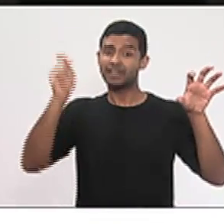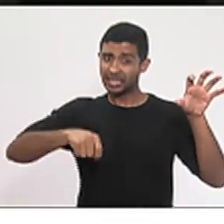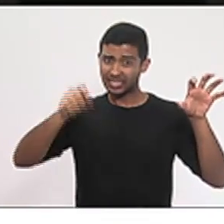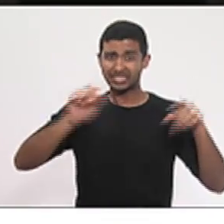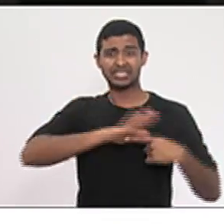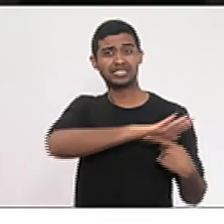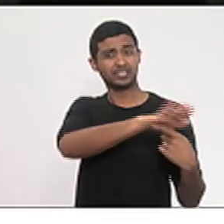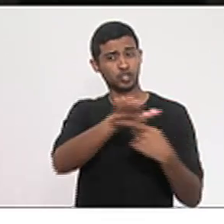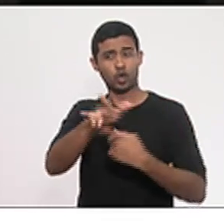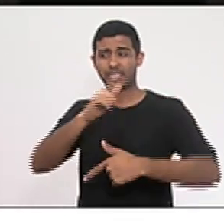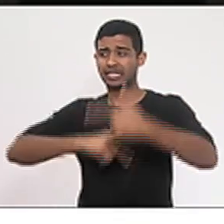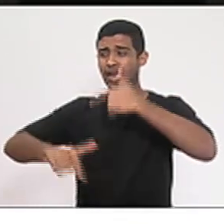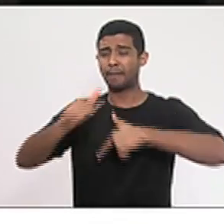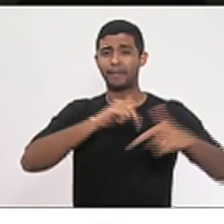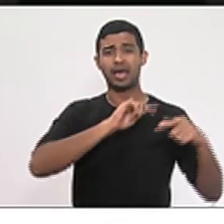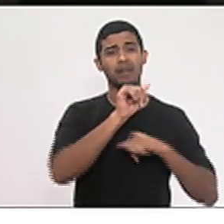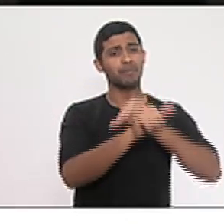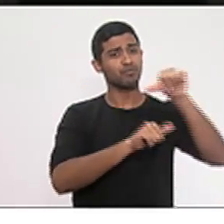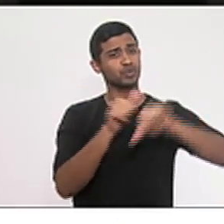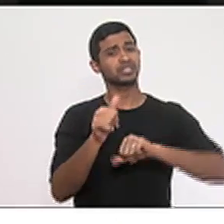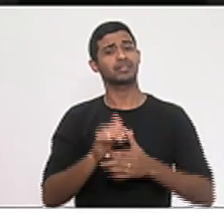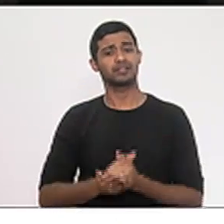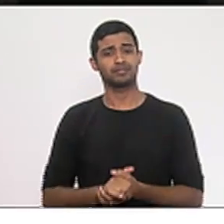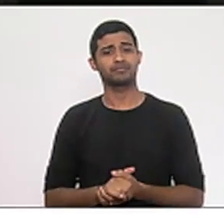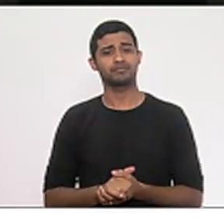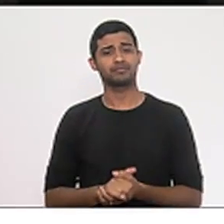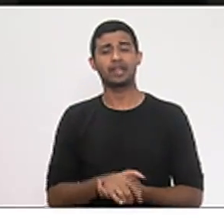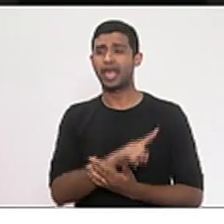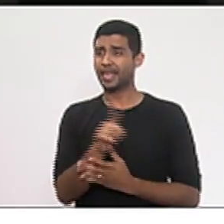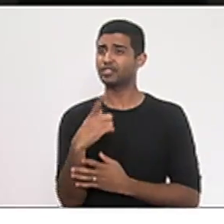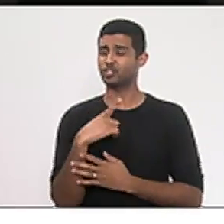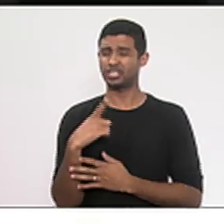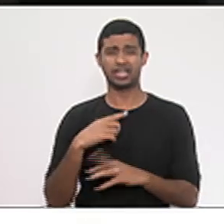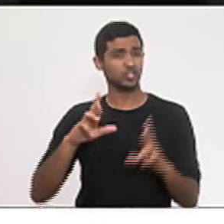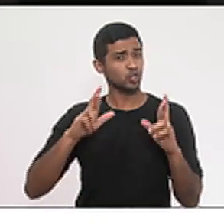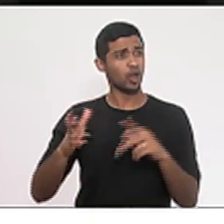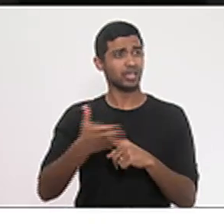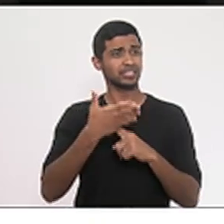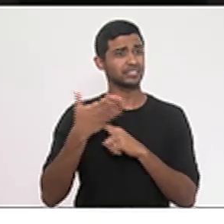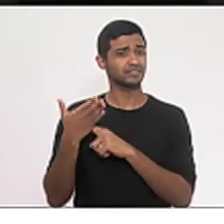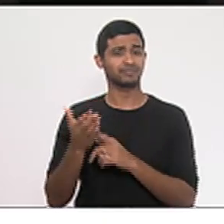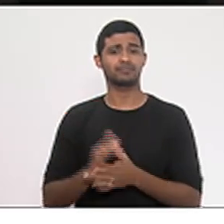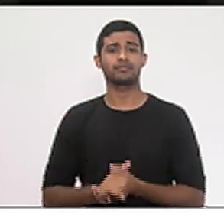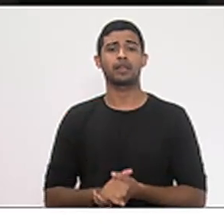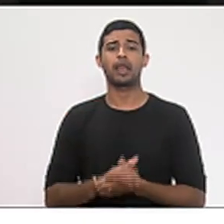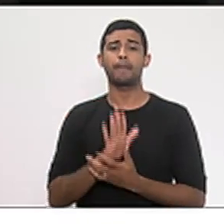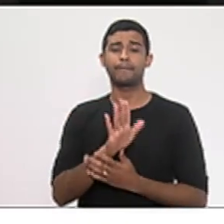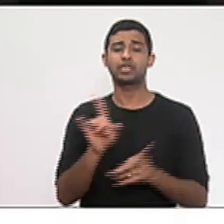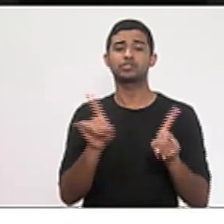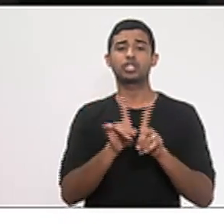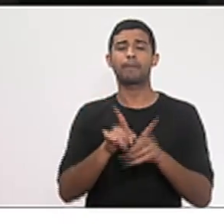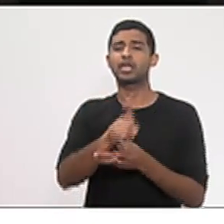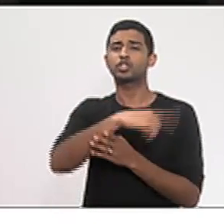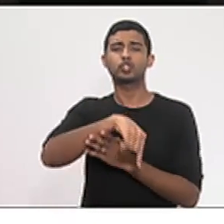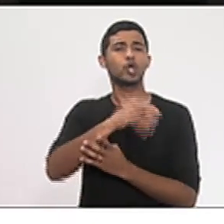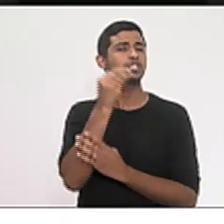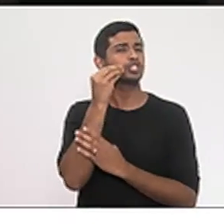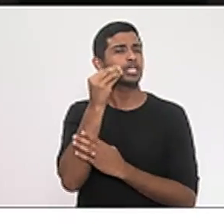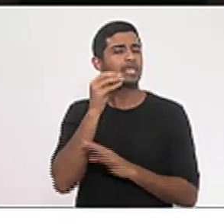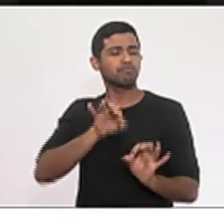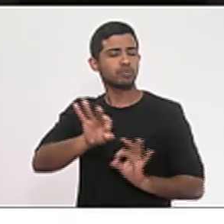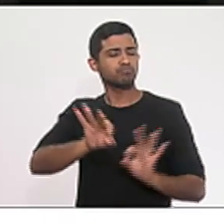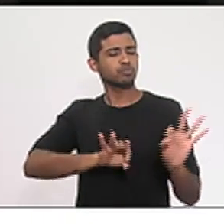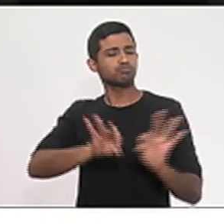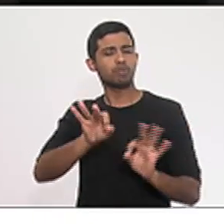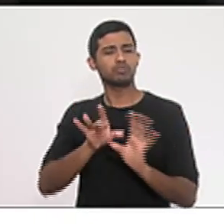efetivamente, trabalhar na transformação da realidade. Então, eles contam com o nosso apoio. Mas não só isso, também para a gente construir